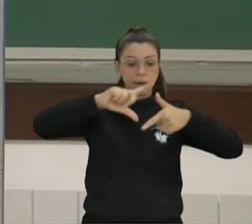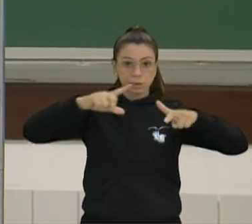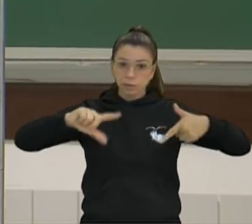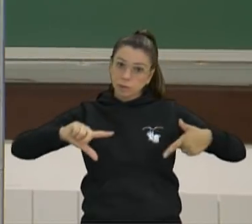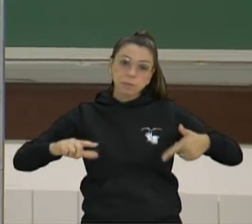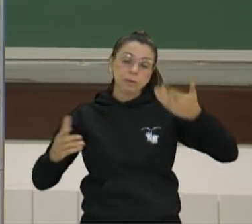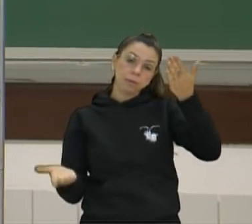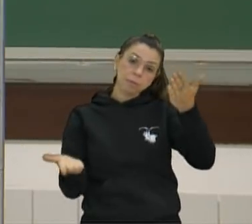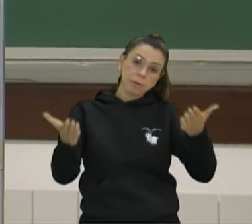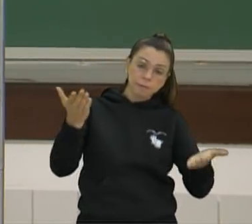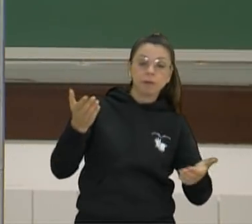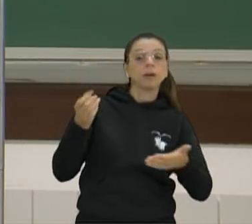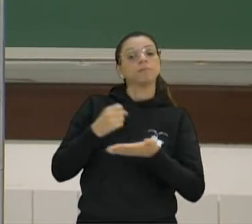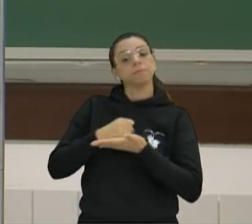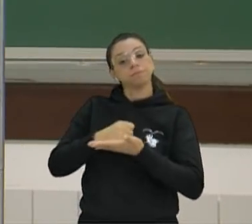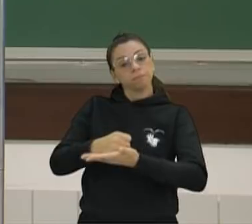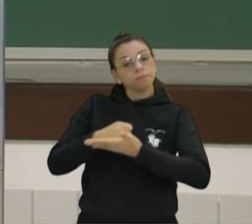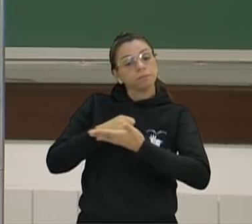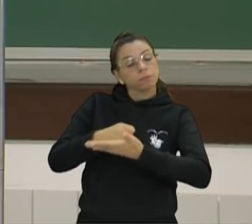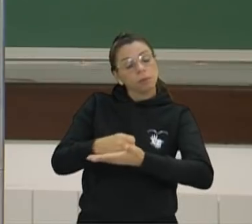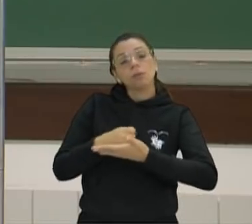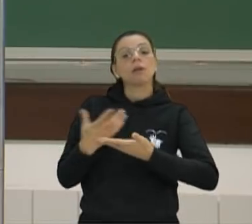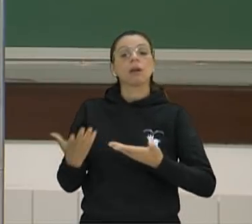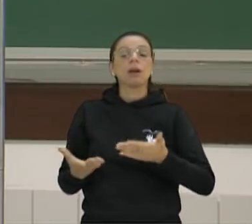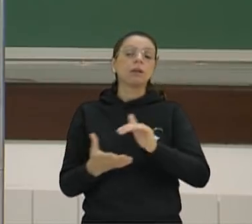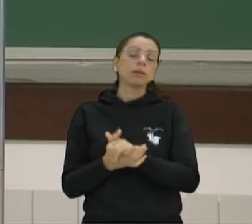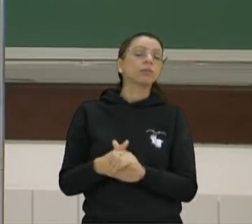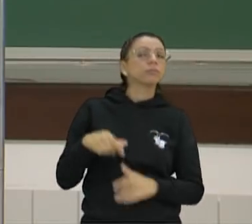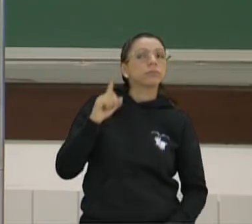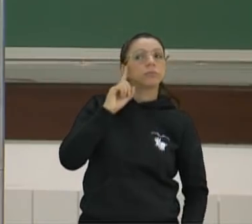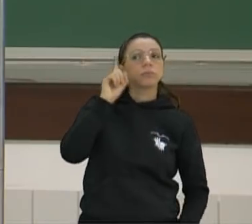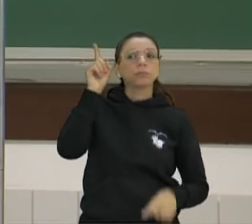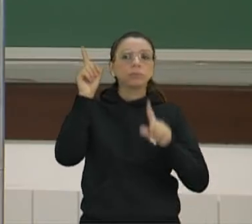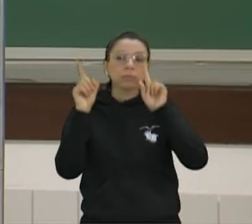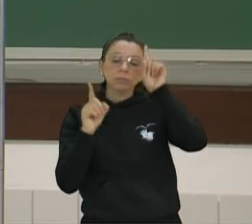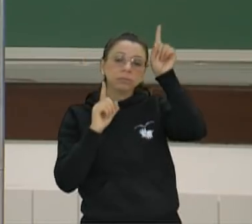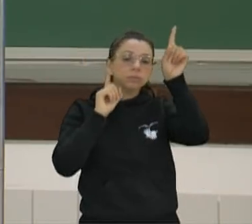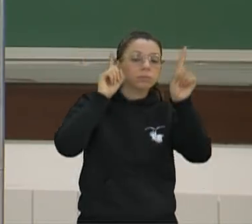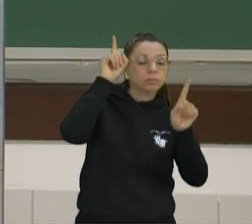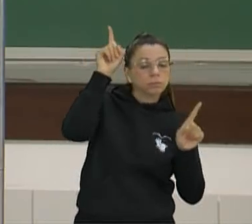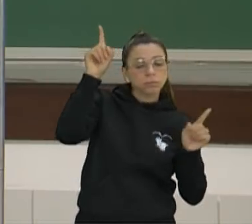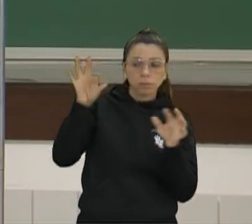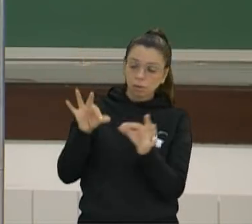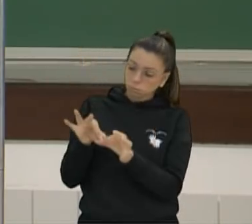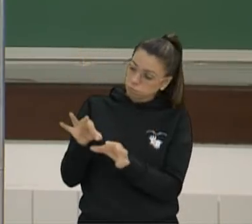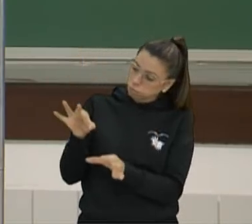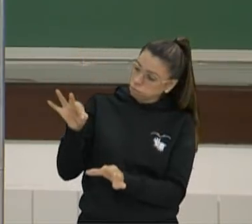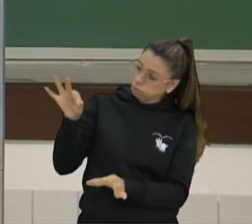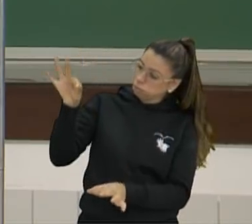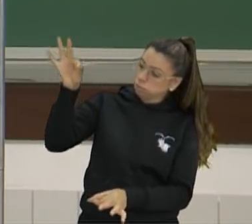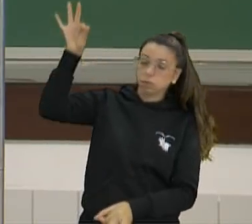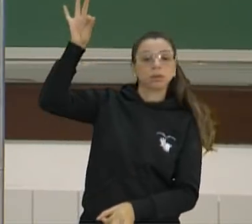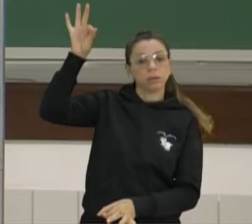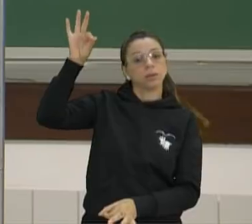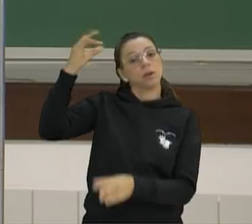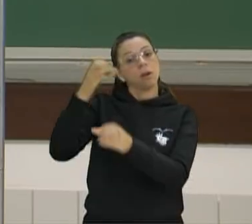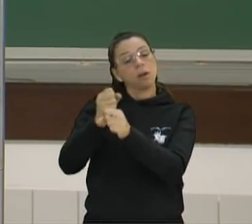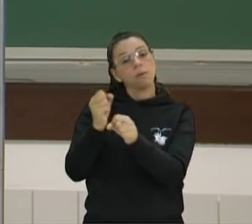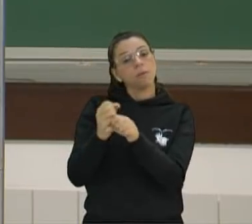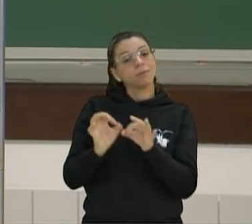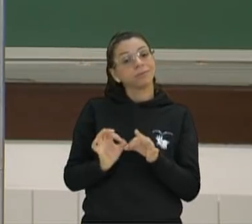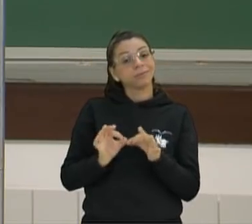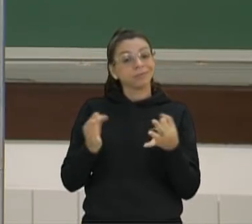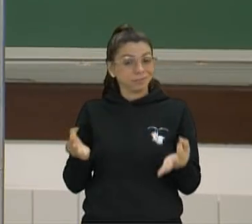das proporções, vai te ajudando a construir essa ideia de a medida dessa altura por meio de cálculos